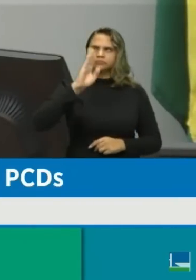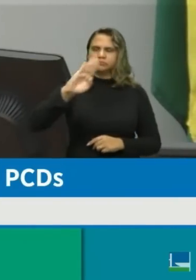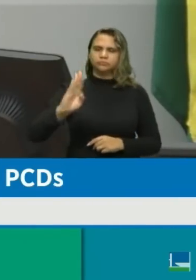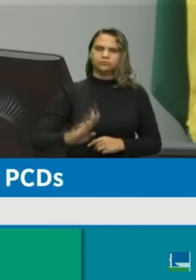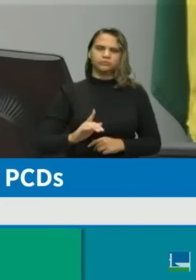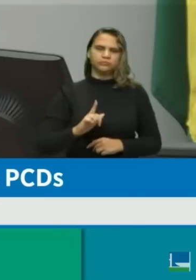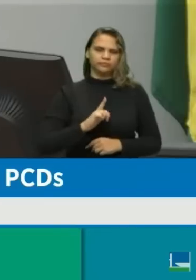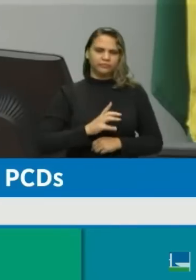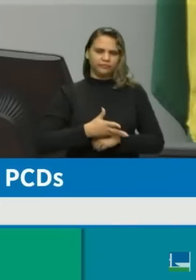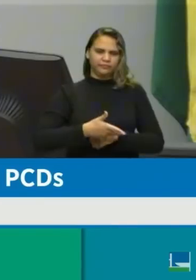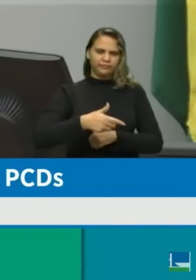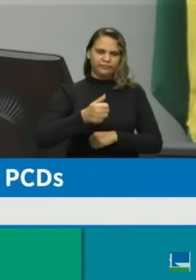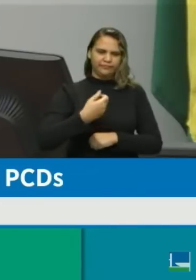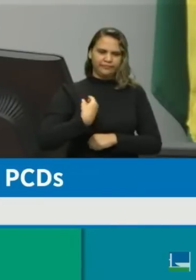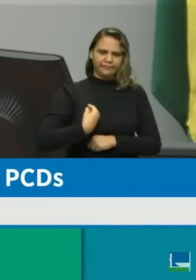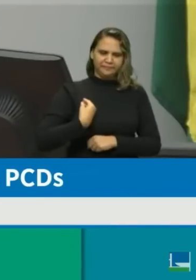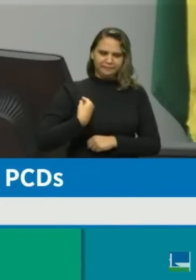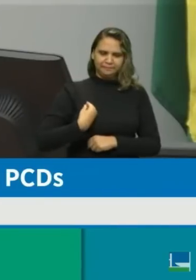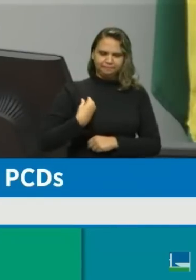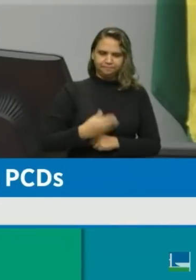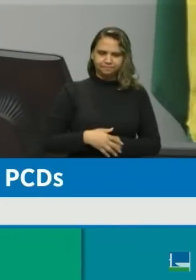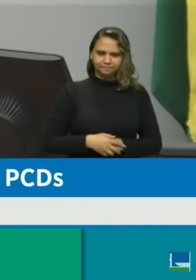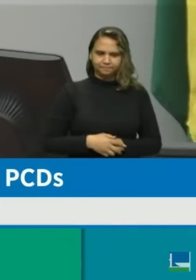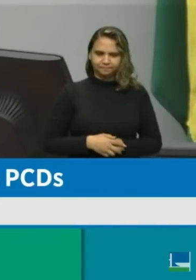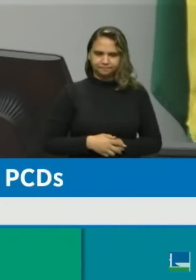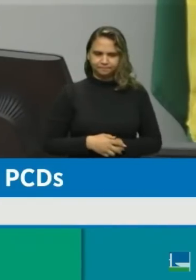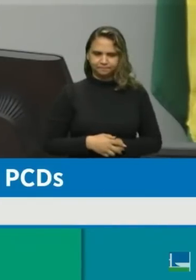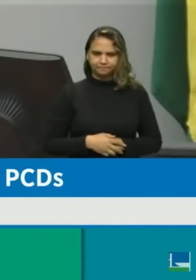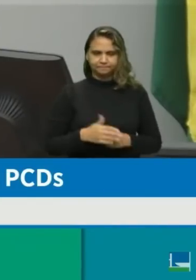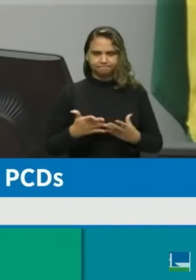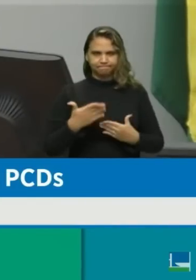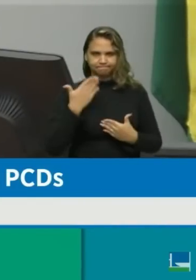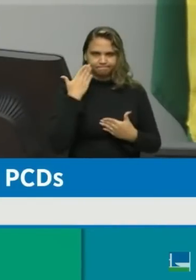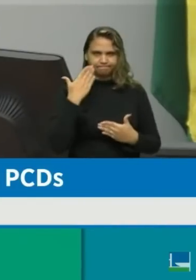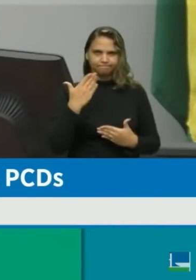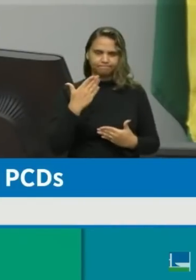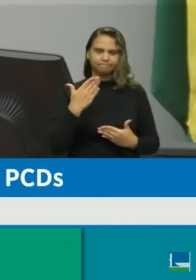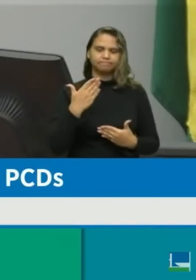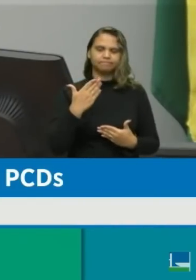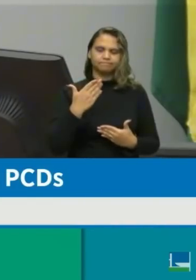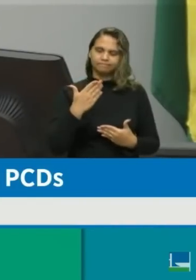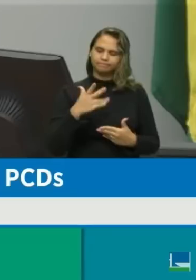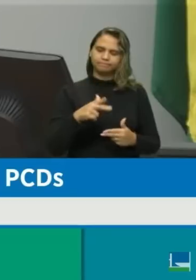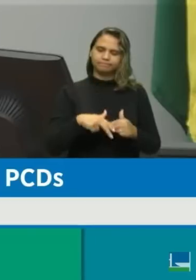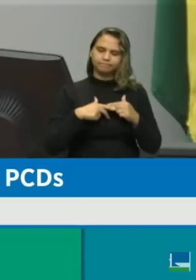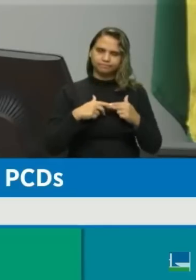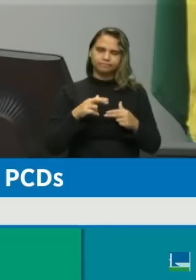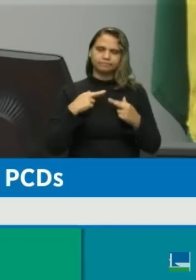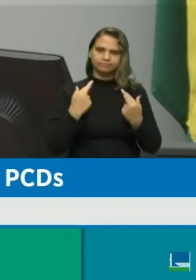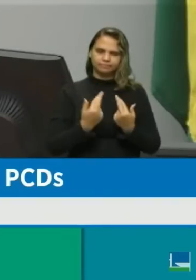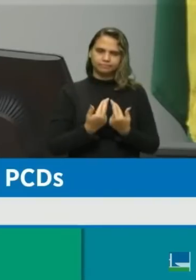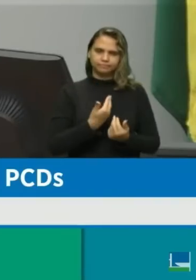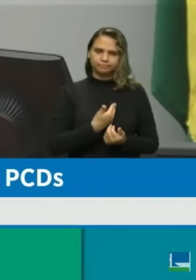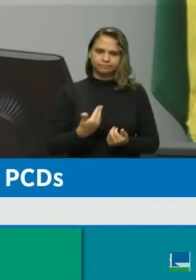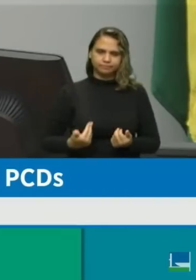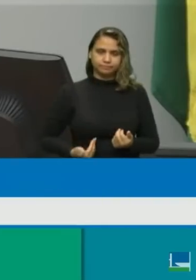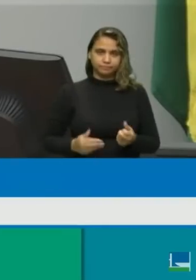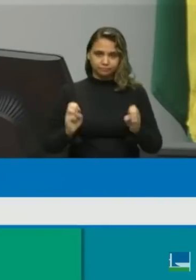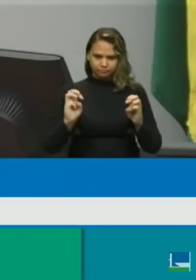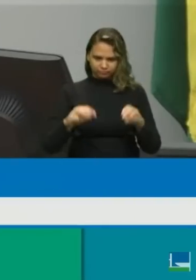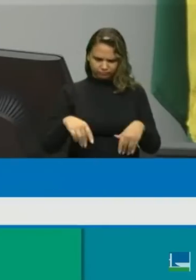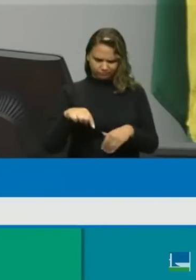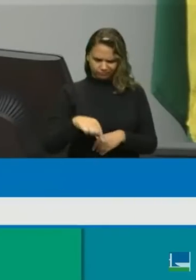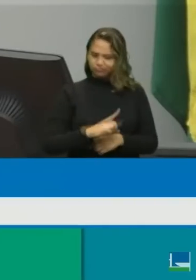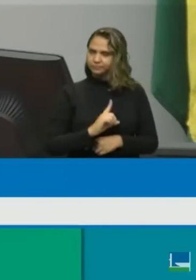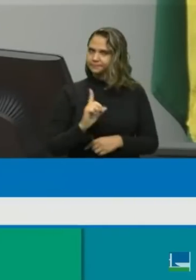ter qualidade de vida. Então, deputada, quero agradecer imensamente. Esta audiência pública, para mim, não termina aqui, né?